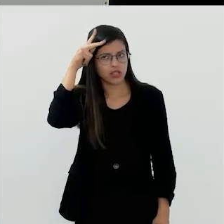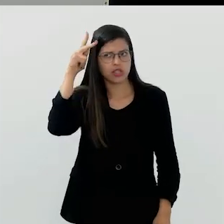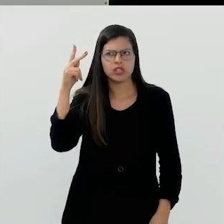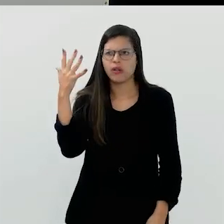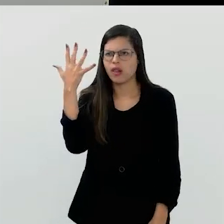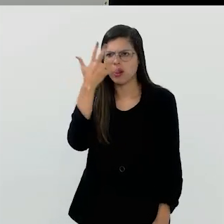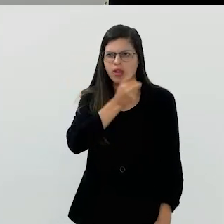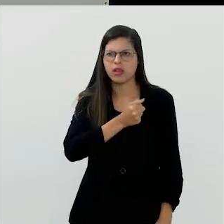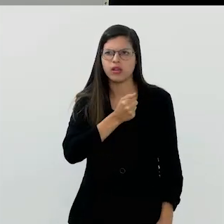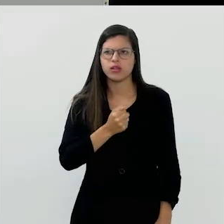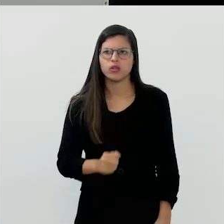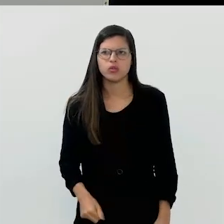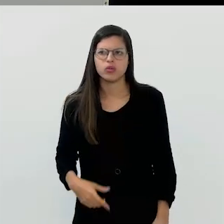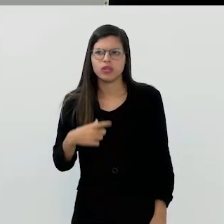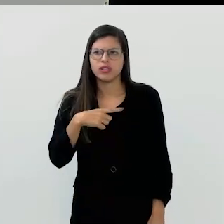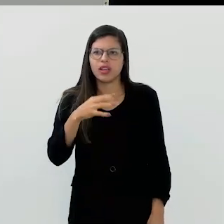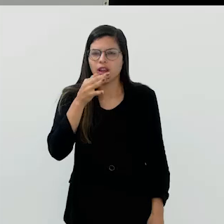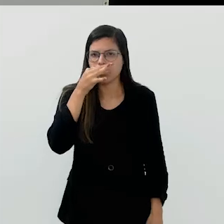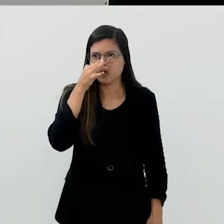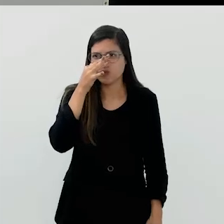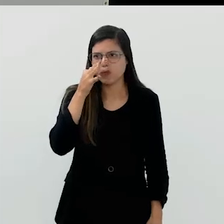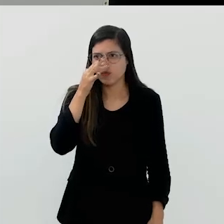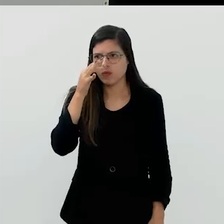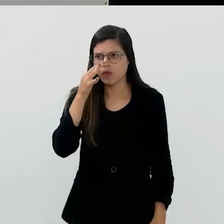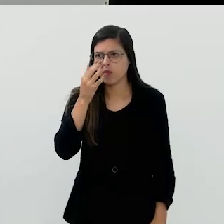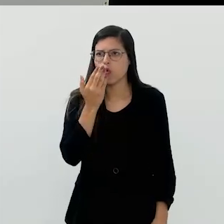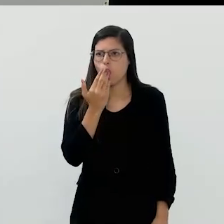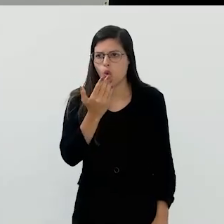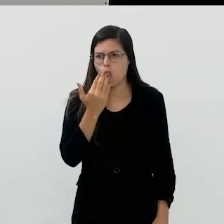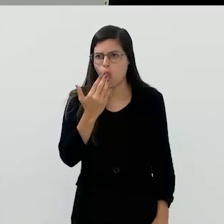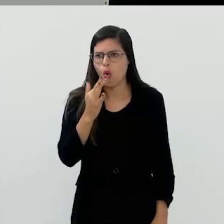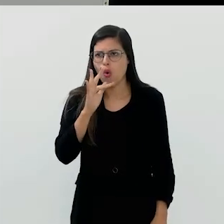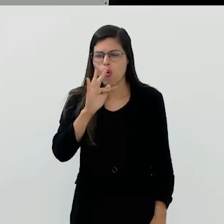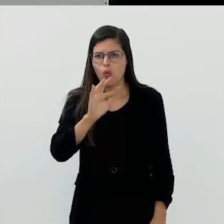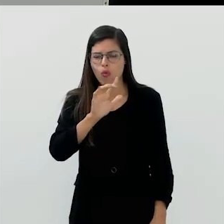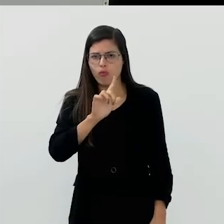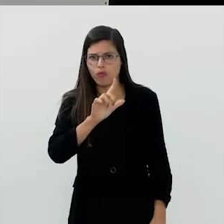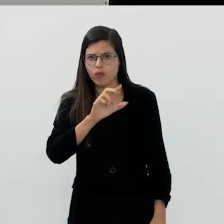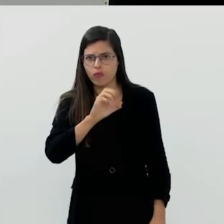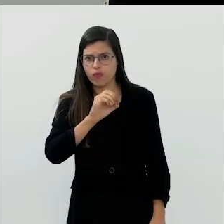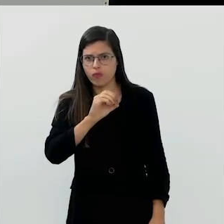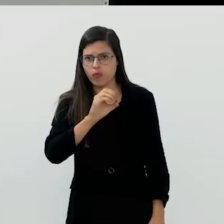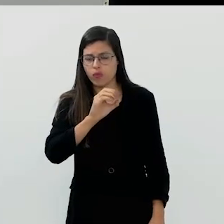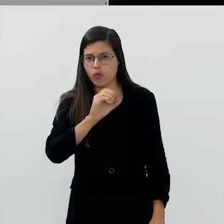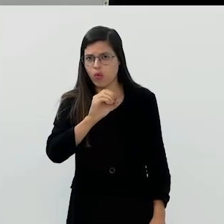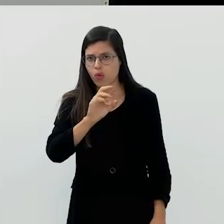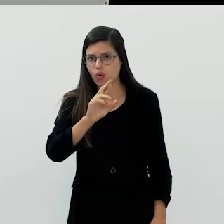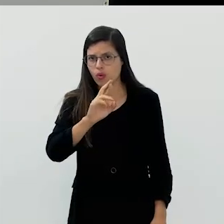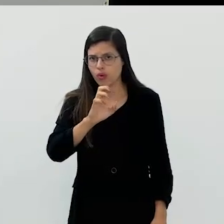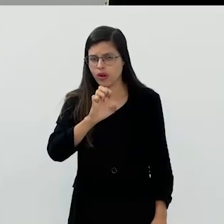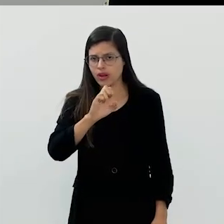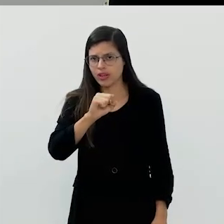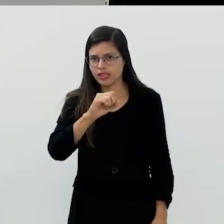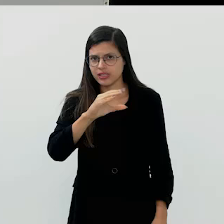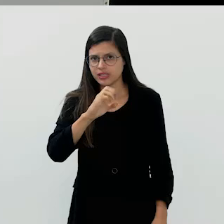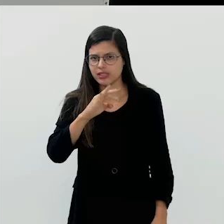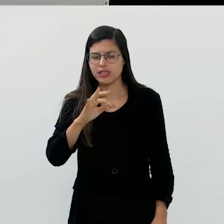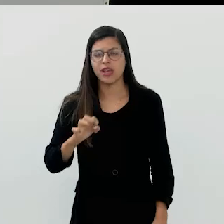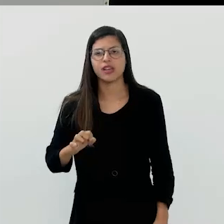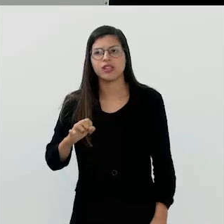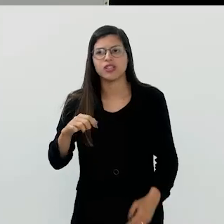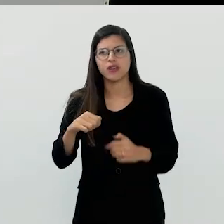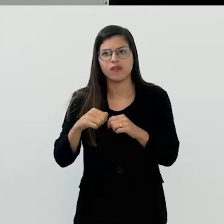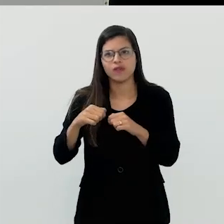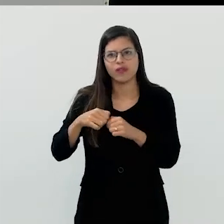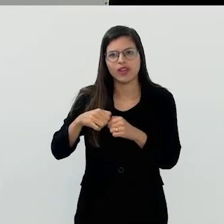linda essa peça, já com a presença das cores fluorescentes. E o Losada fez uma conexão, né, do boi da Índia, que é